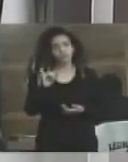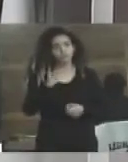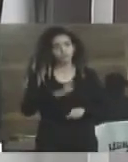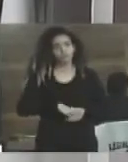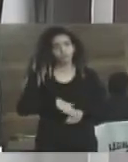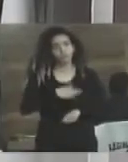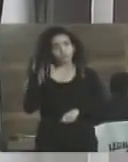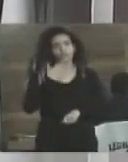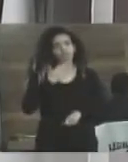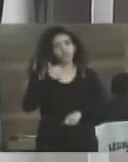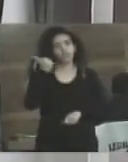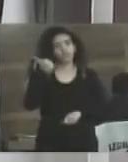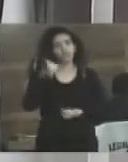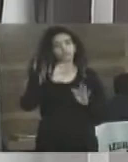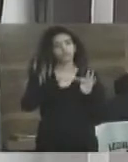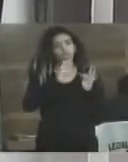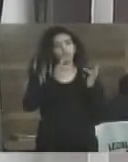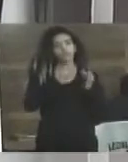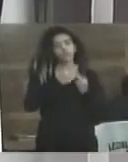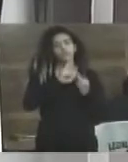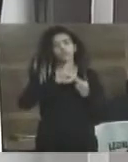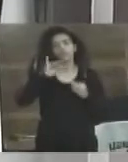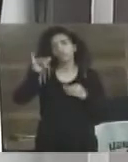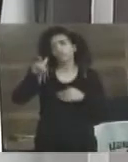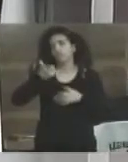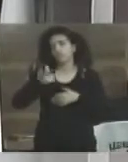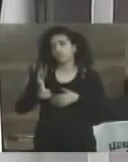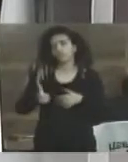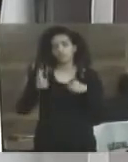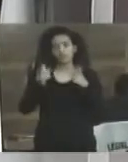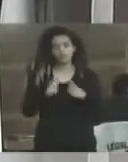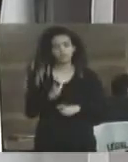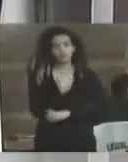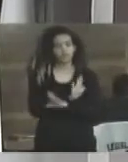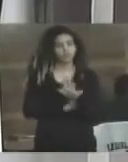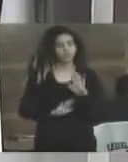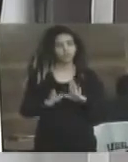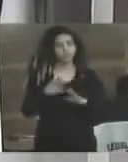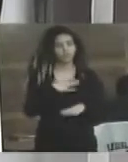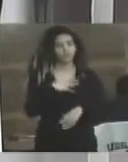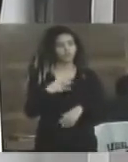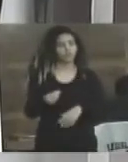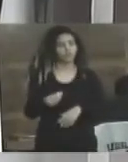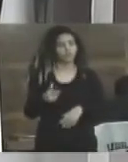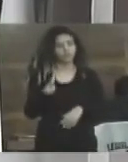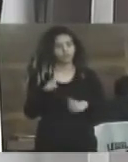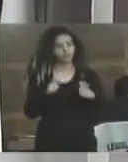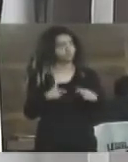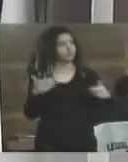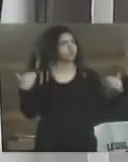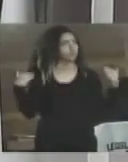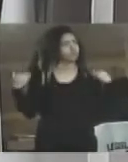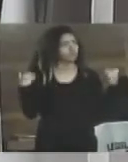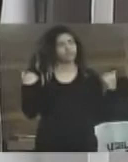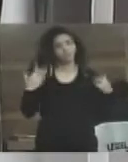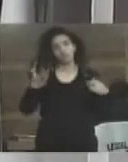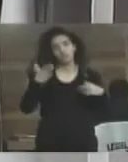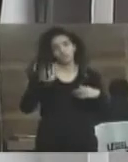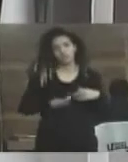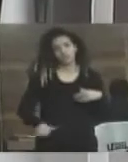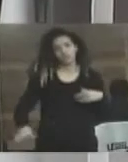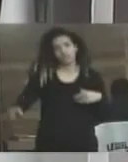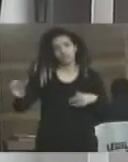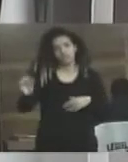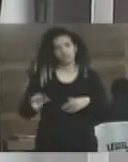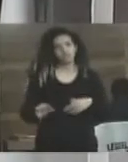abençoando muitas famílias que vão para lá e não tem um local para estar cuidando dos seus filhos, que ali é uma área de lazer, vai muita criança pequena. Então, por isso, a